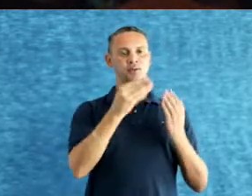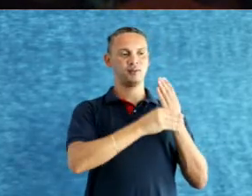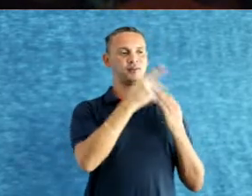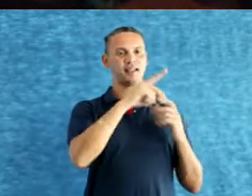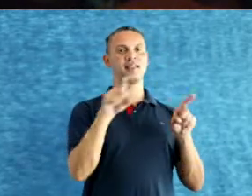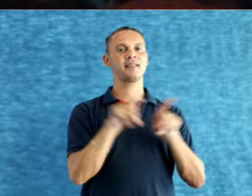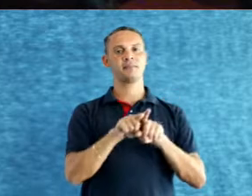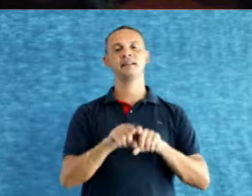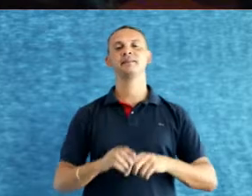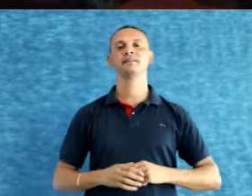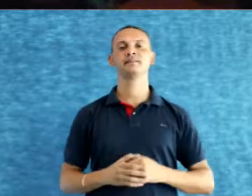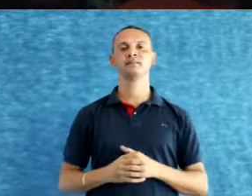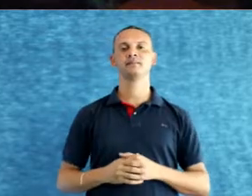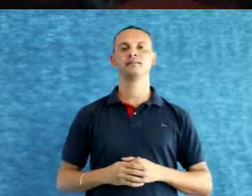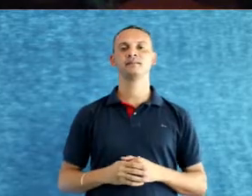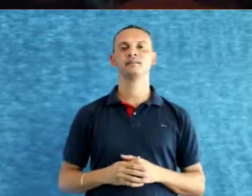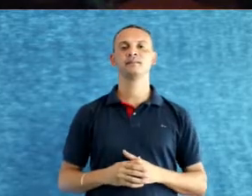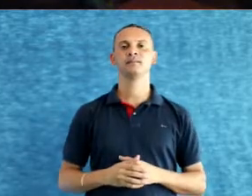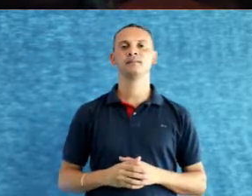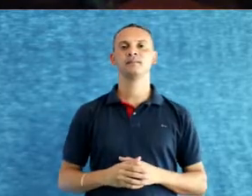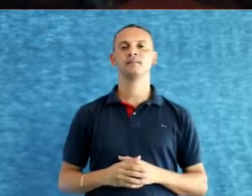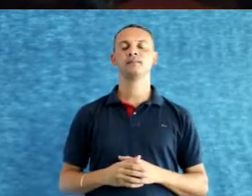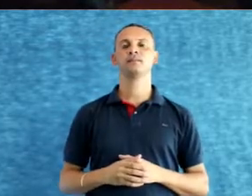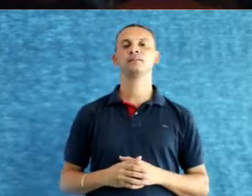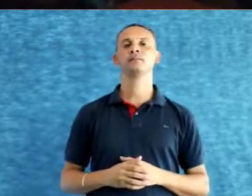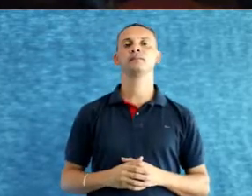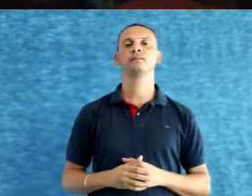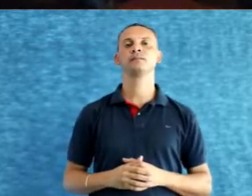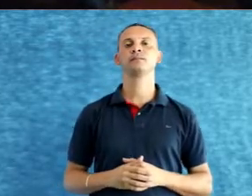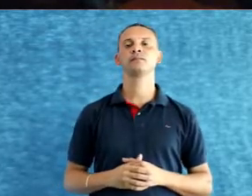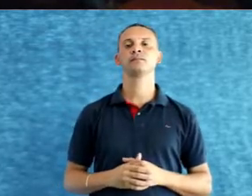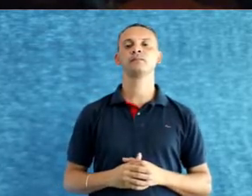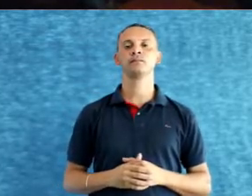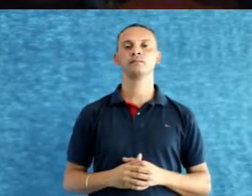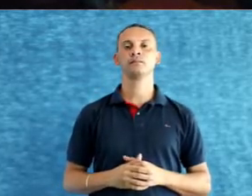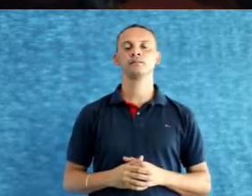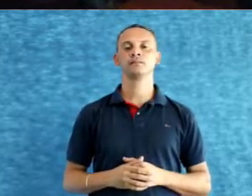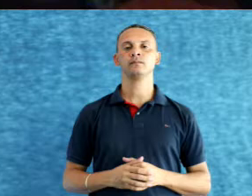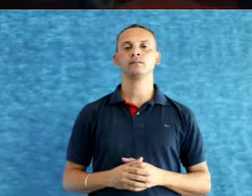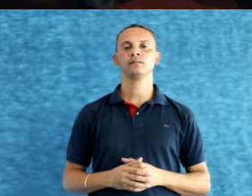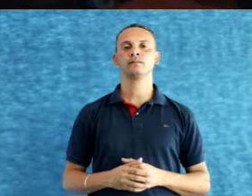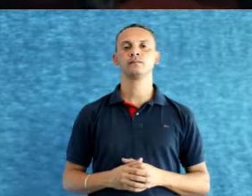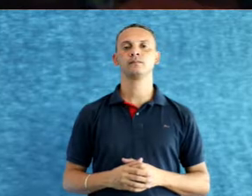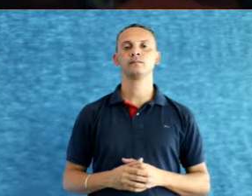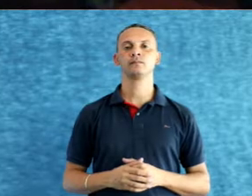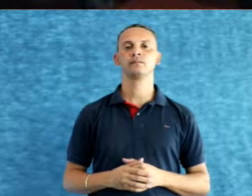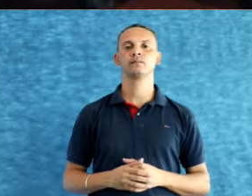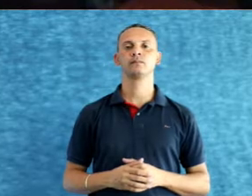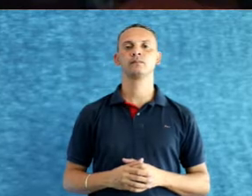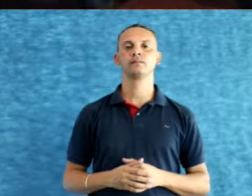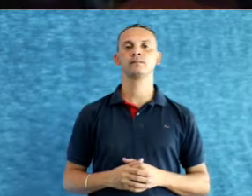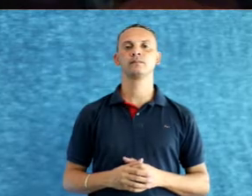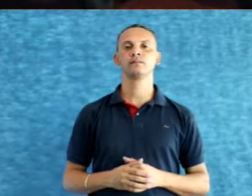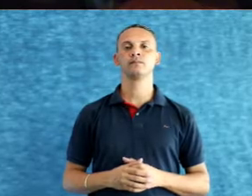com a obra ou a própria autora, Sim, né? Que Assim, boa pergunta. Obrigada, que bom. Ela teve o livro